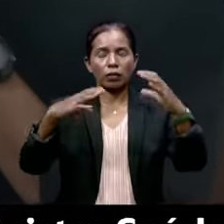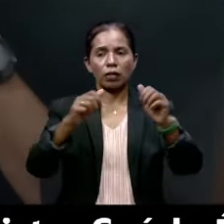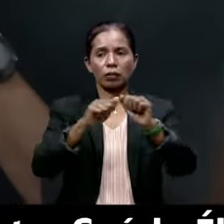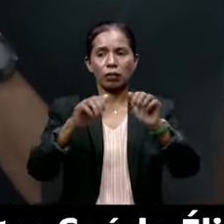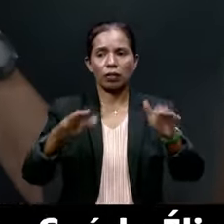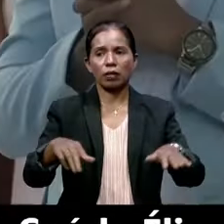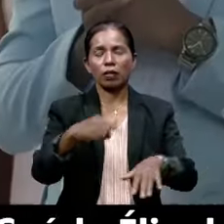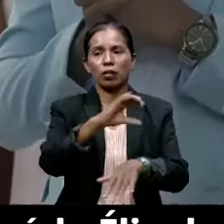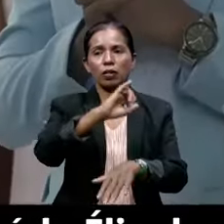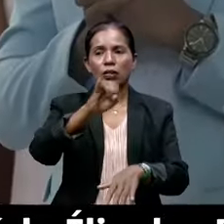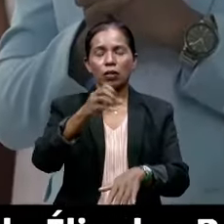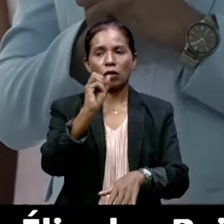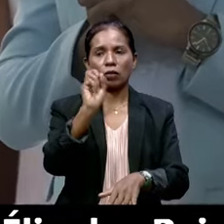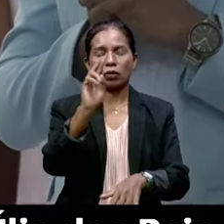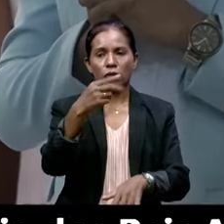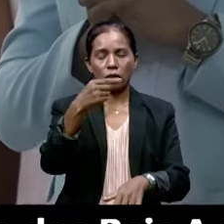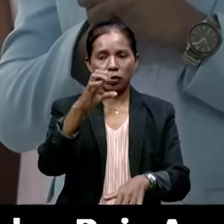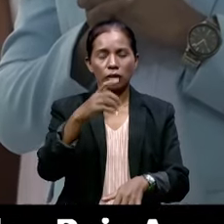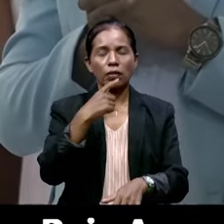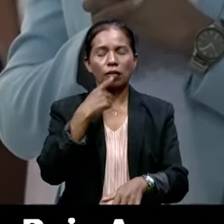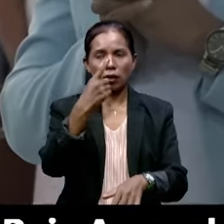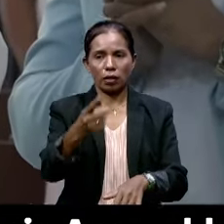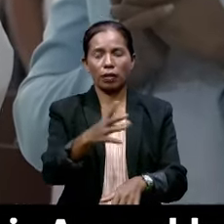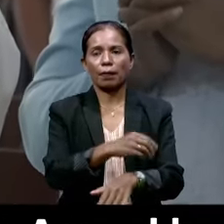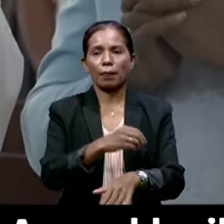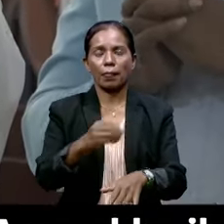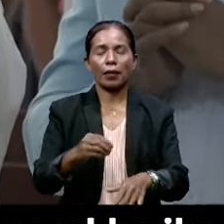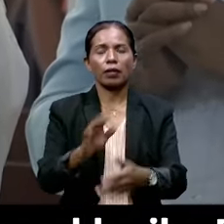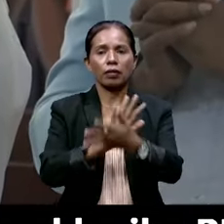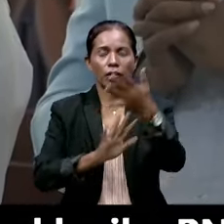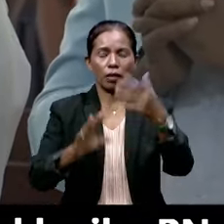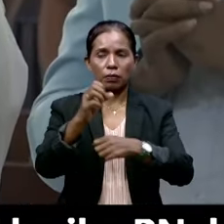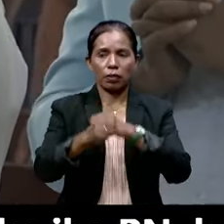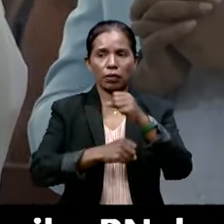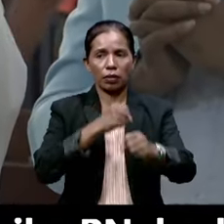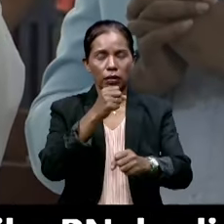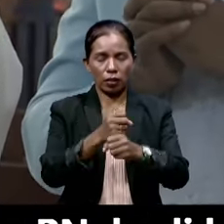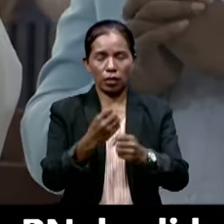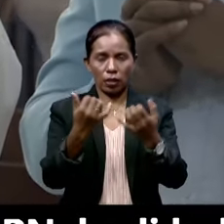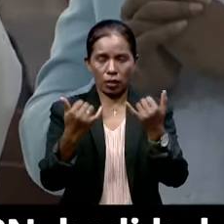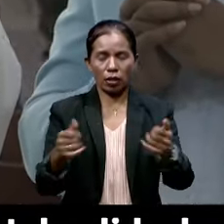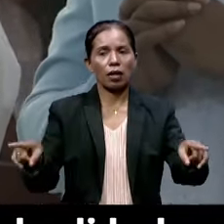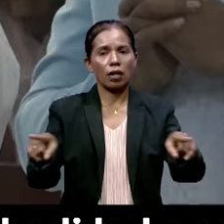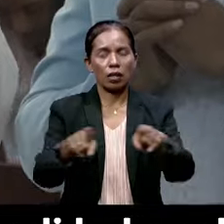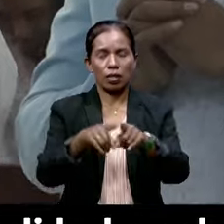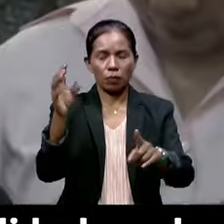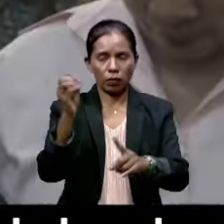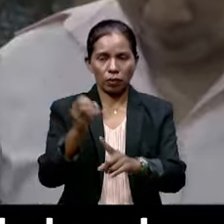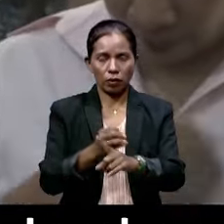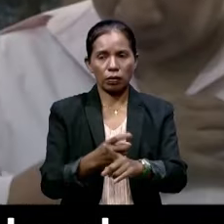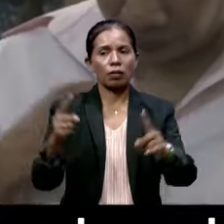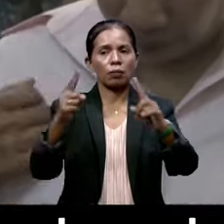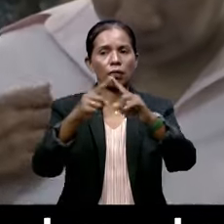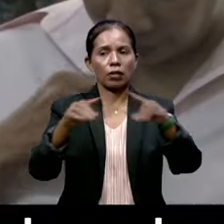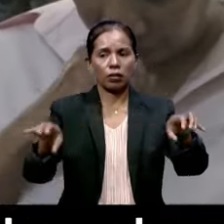Administração, Jorge Manuel de Araújo Serrano Hatete, comemoração aniversário Tinané, anessa na oportunidade para serviço